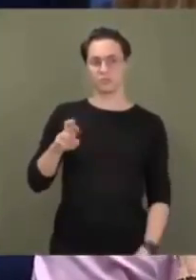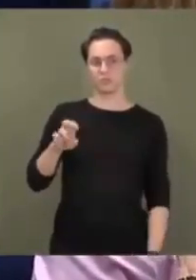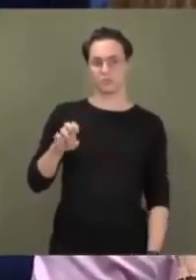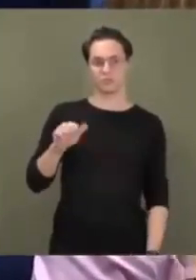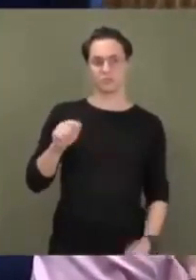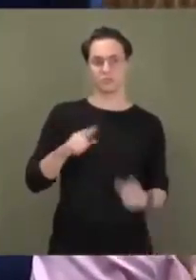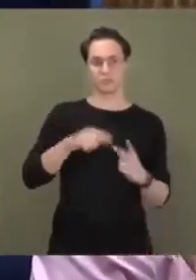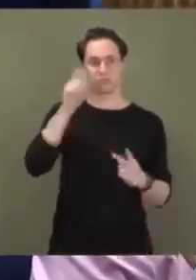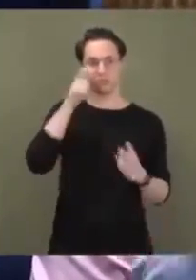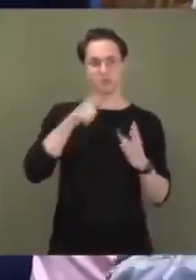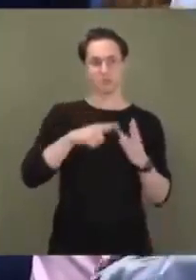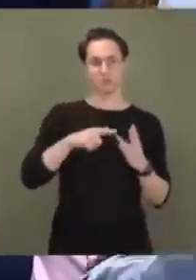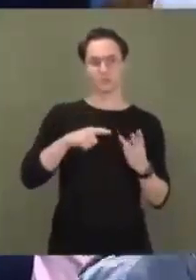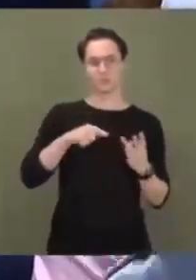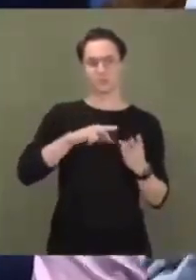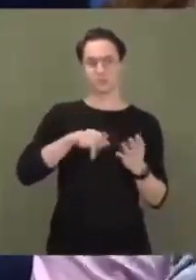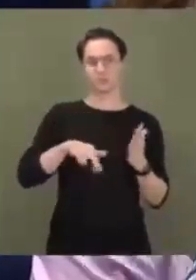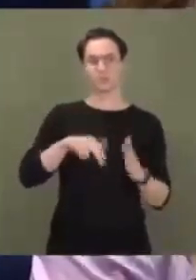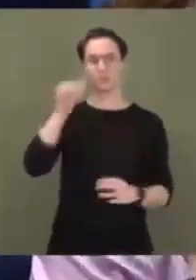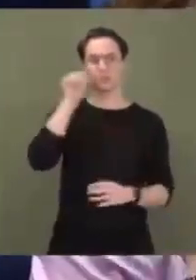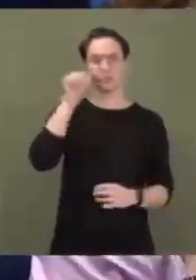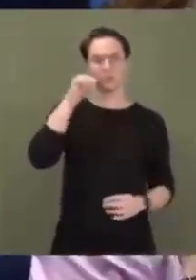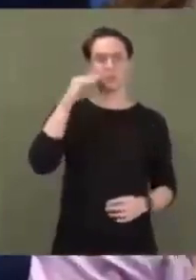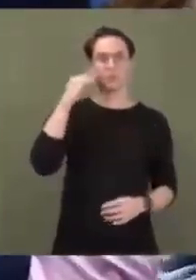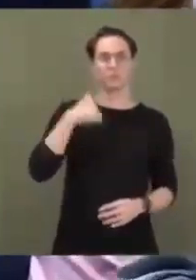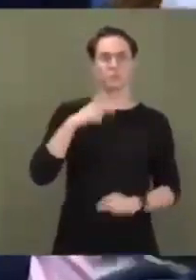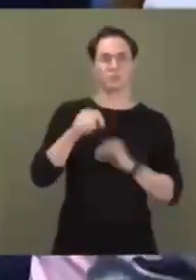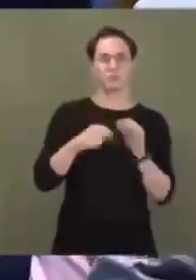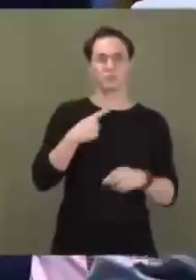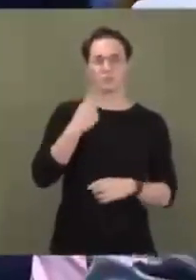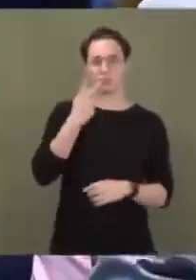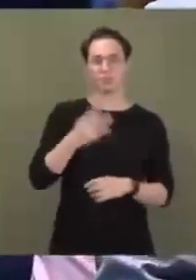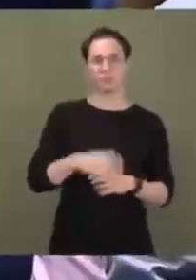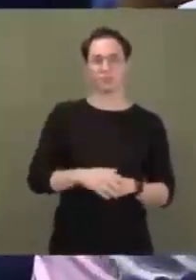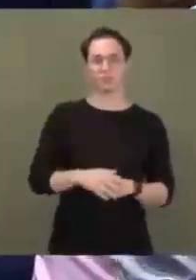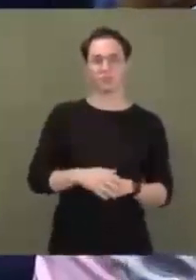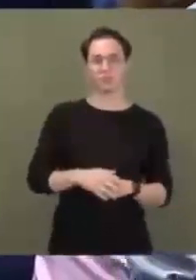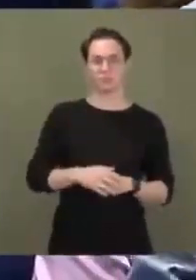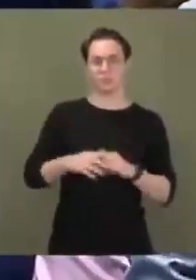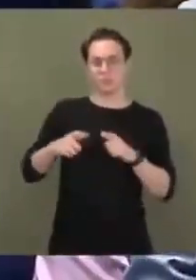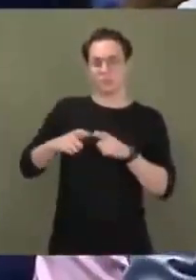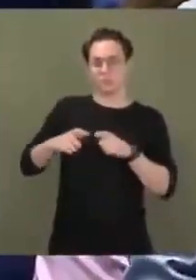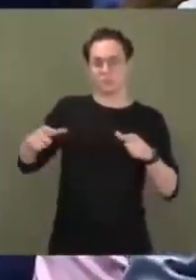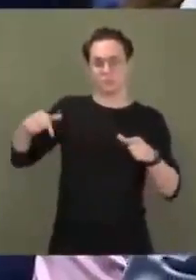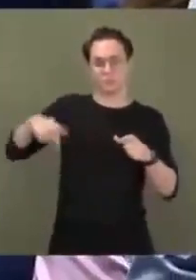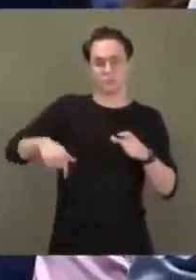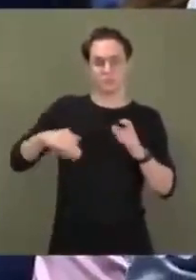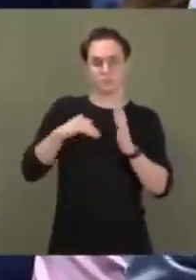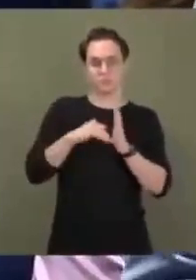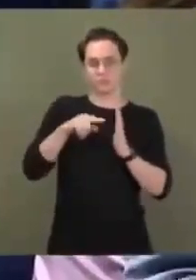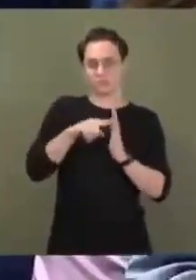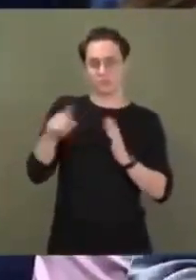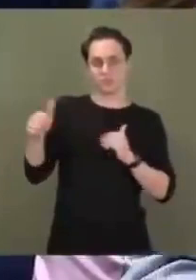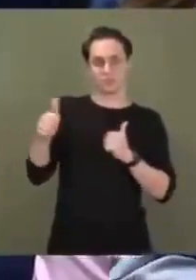senadora Damares. Sei que essas mulheres vão compreender o que eu vou falar. Eu quero me referir à maioria dessa casa. Você que está chegando